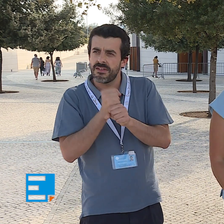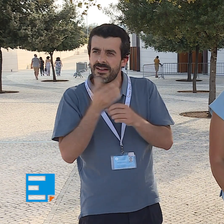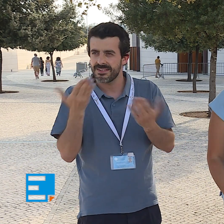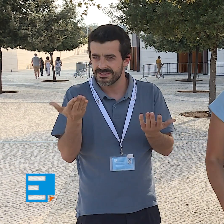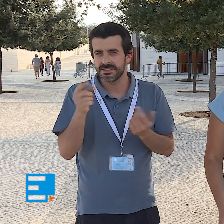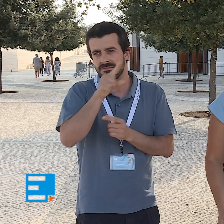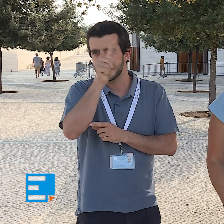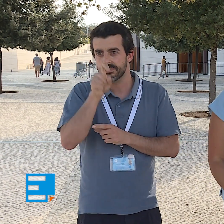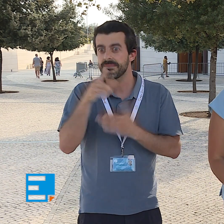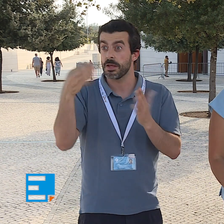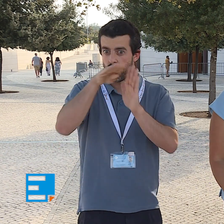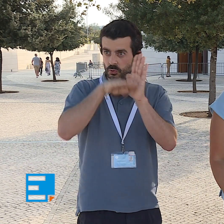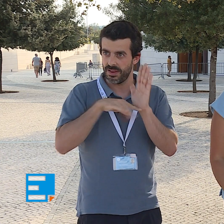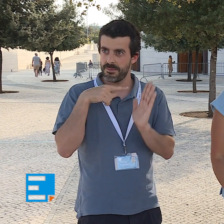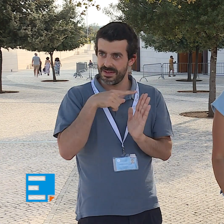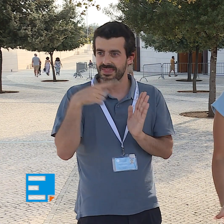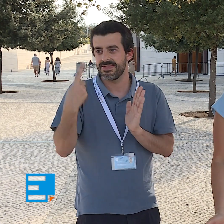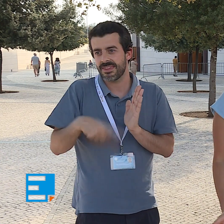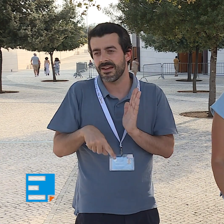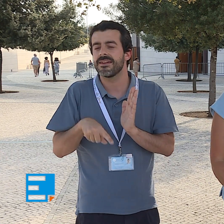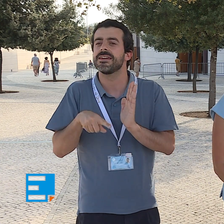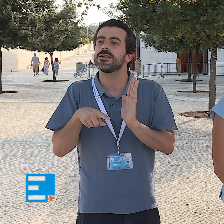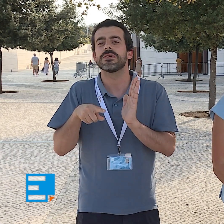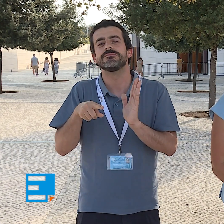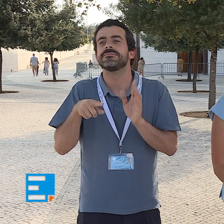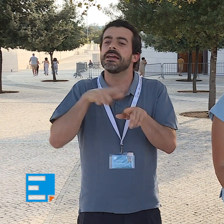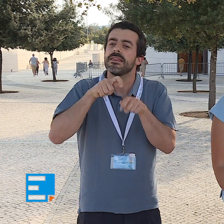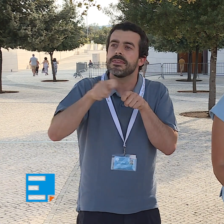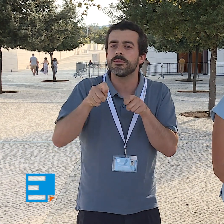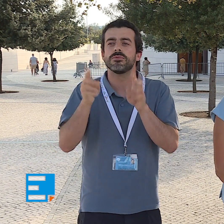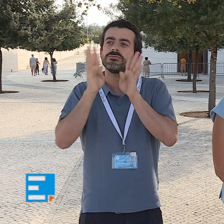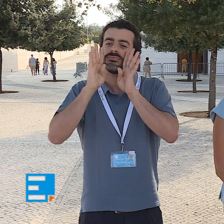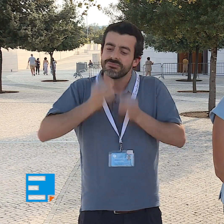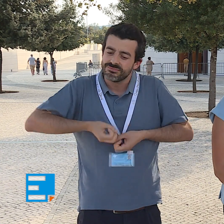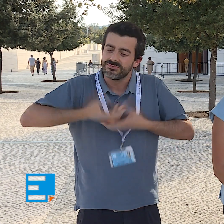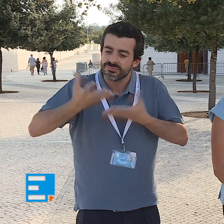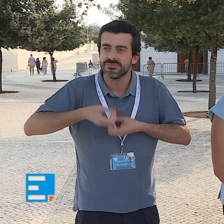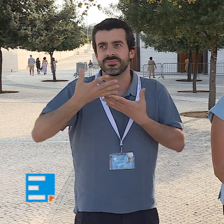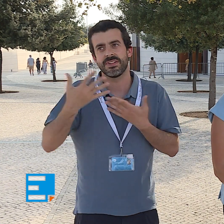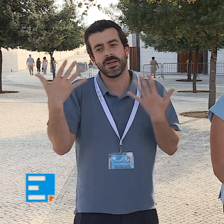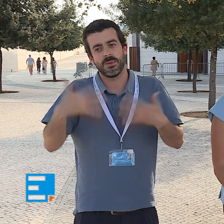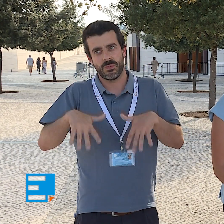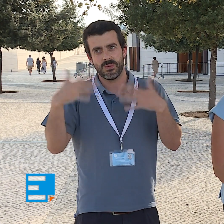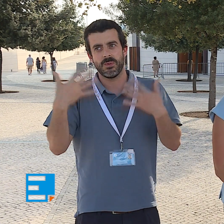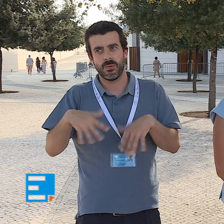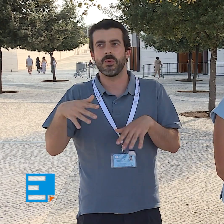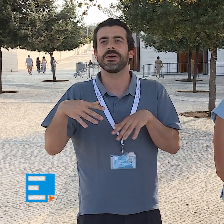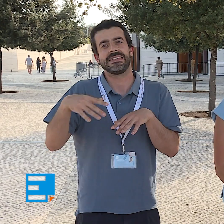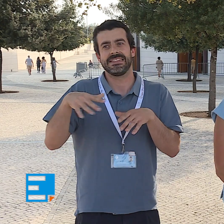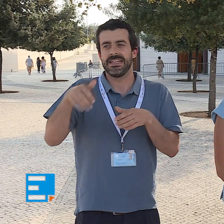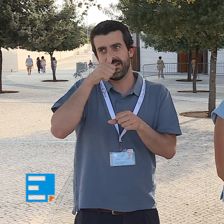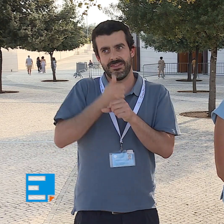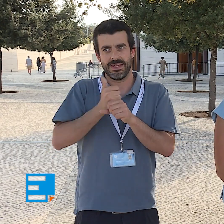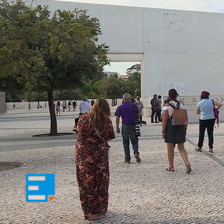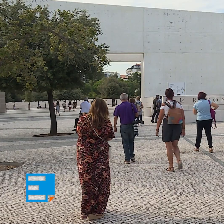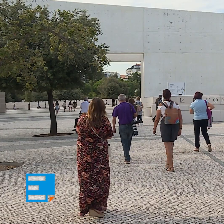existe neste programa em específico esse momento de reconciliação, por exemplo, que é um dos momentos mais altos desta peregrinação da